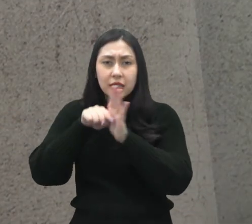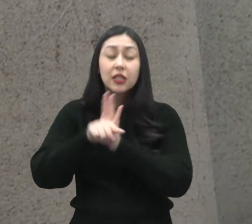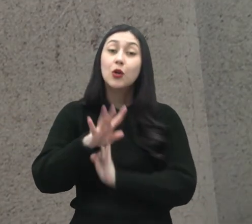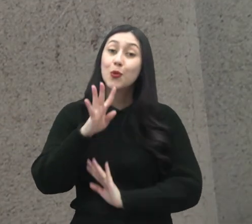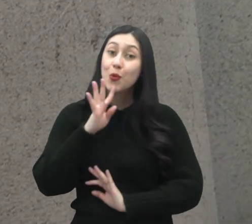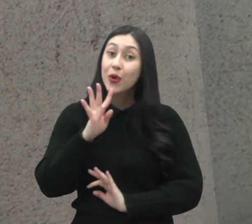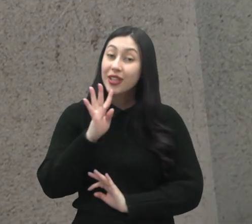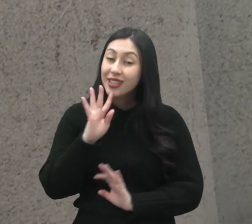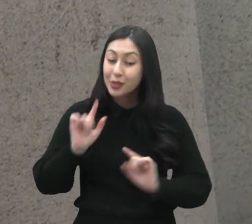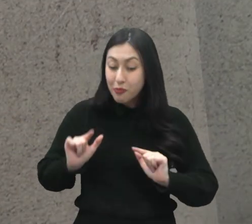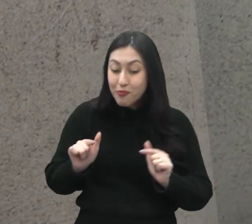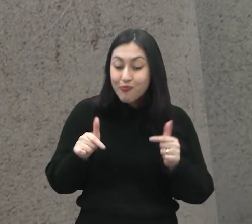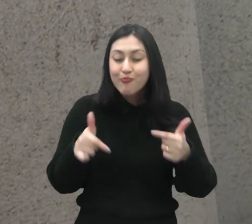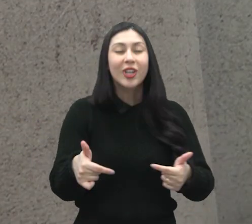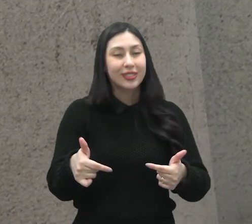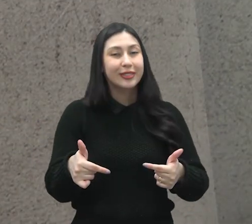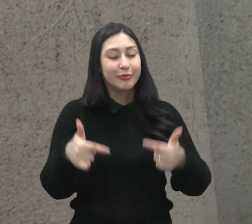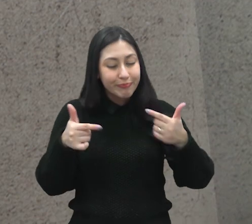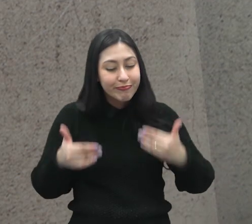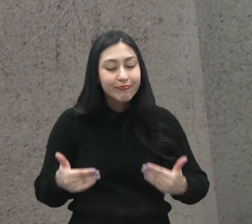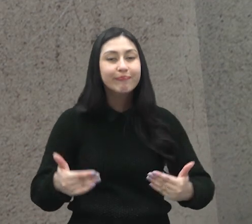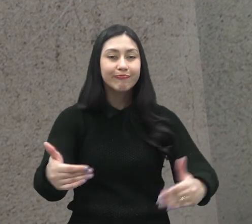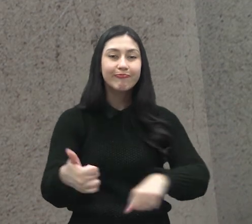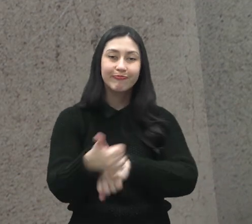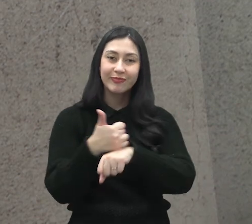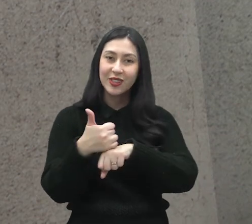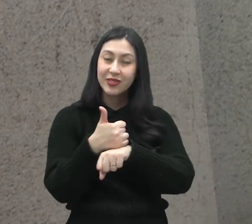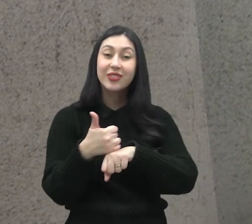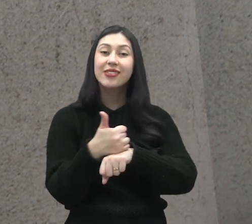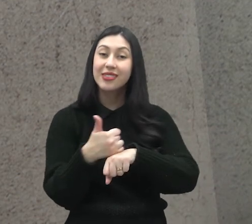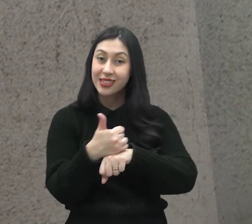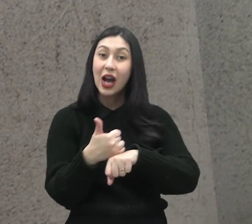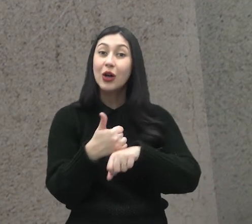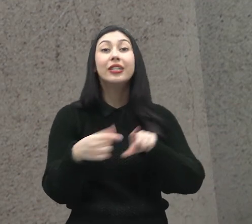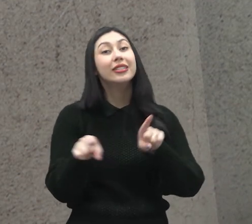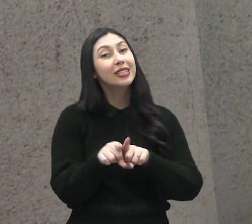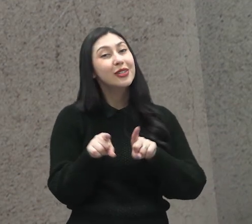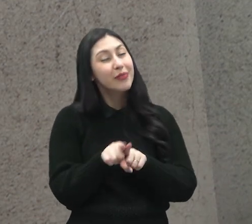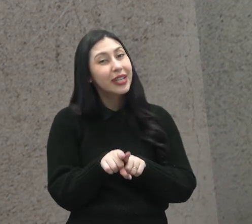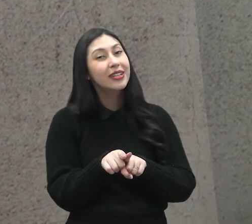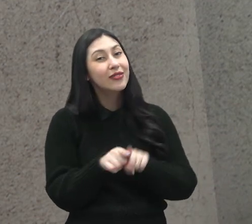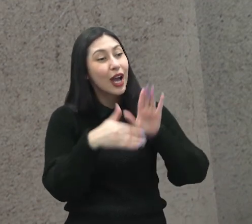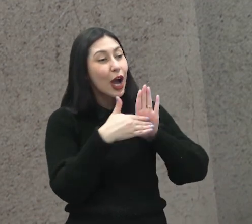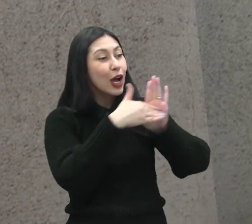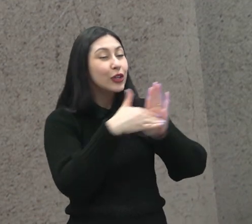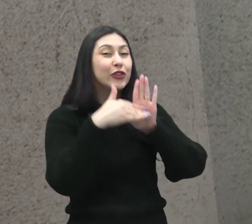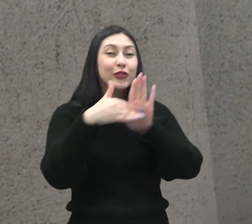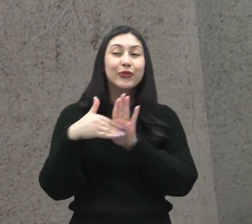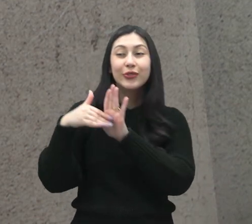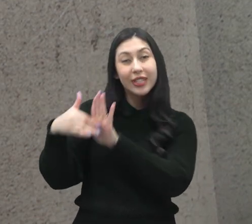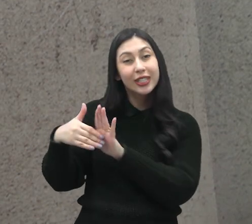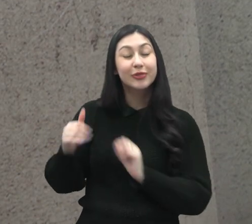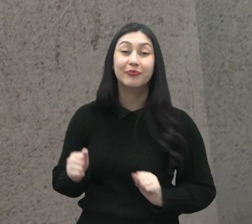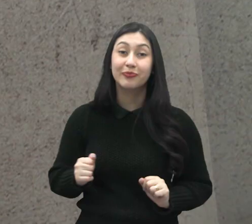dar mais esse passo, mais um passo na sua carreira profissional e que vai respingar também, claro, no pessoal. Olha,